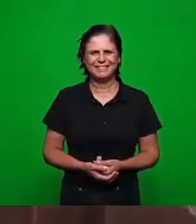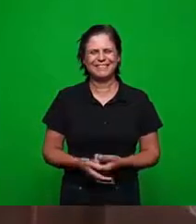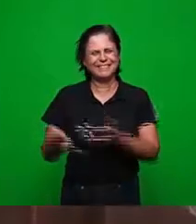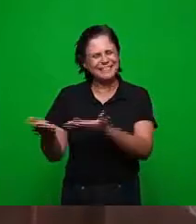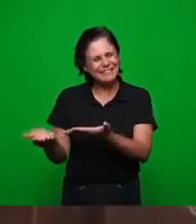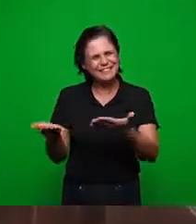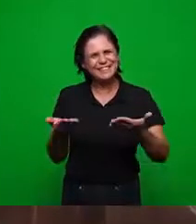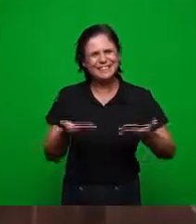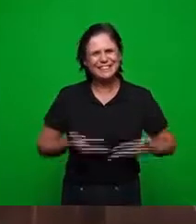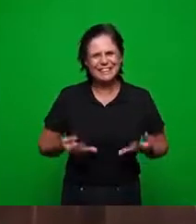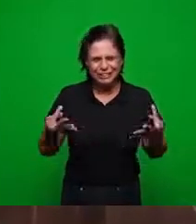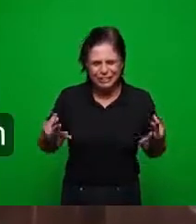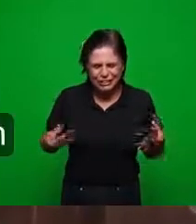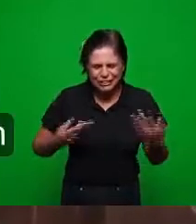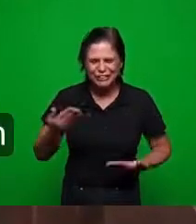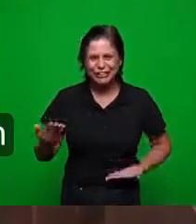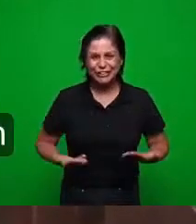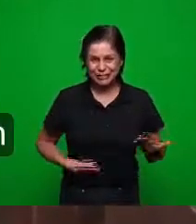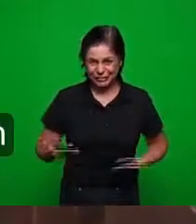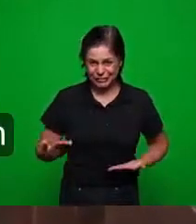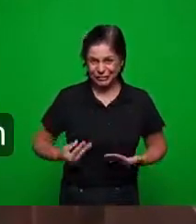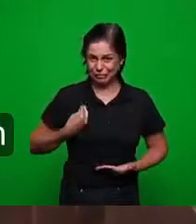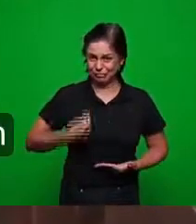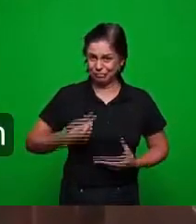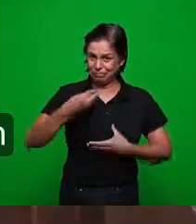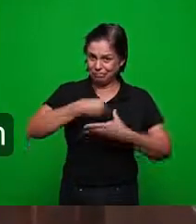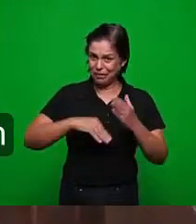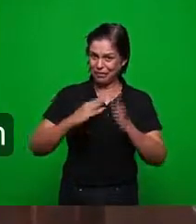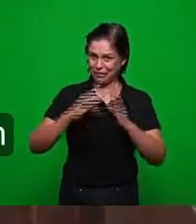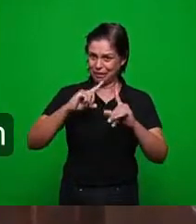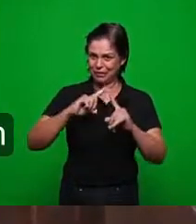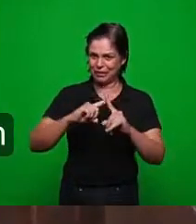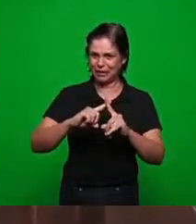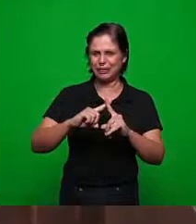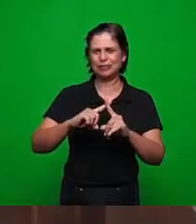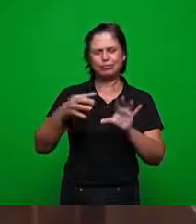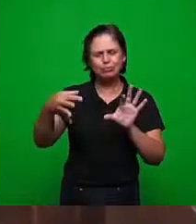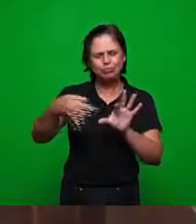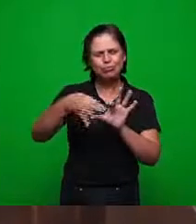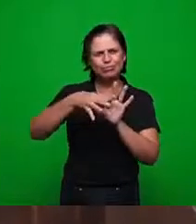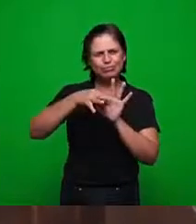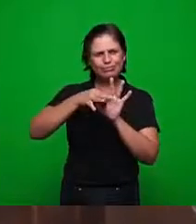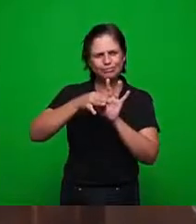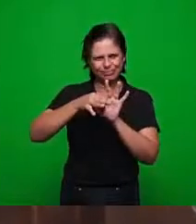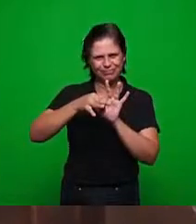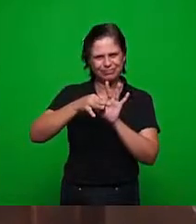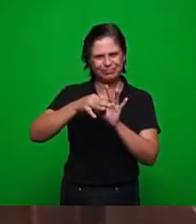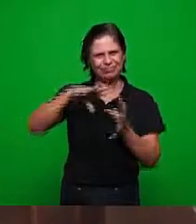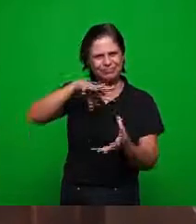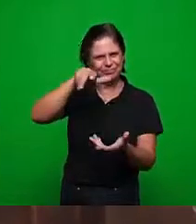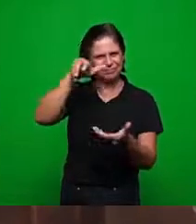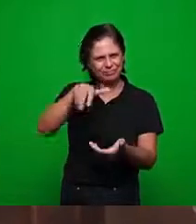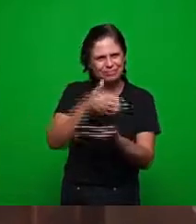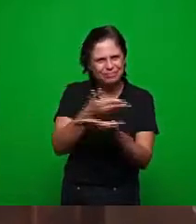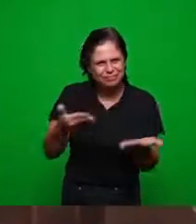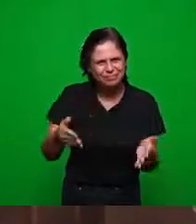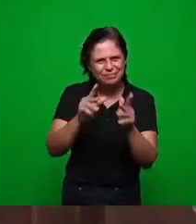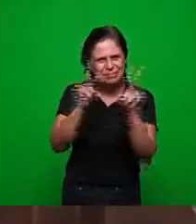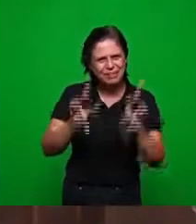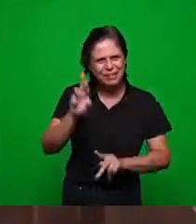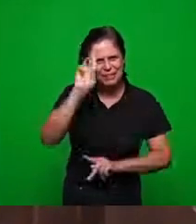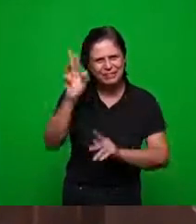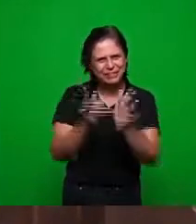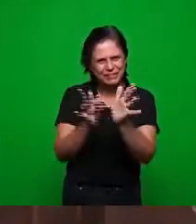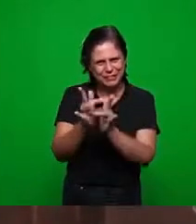Nós cumprimentamos os nossos irmãos que estão nas igrejas recebendo esta transmissão com a paz do Senhor Jesus Nós estamos aqui,